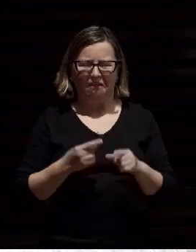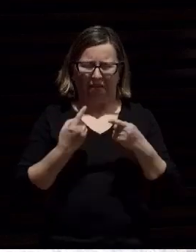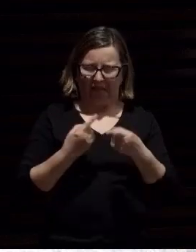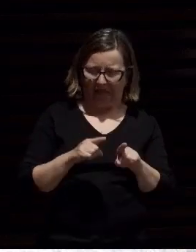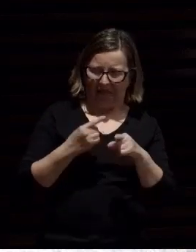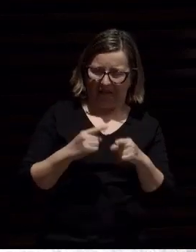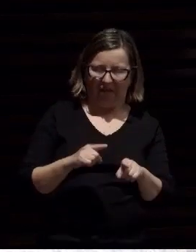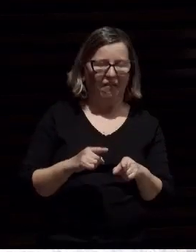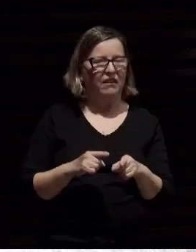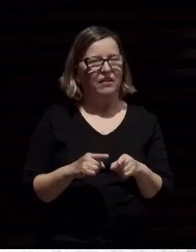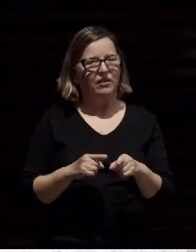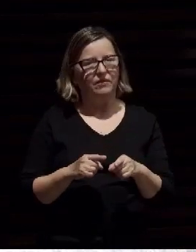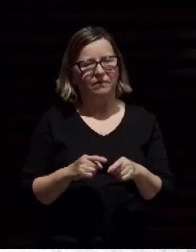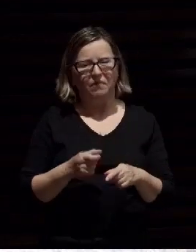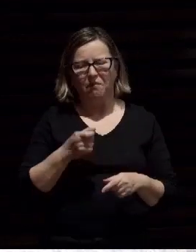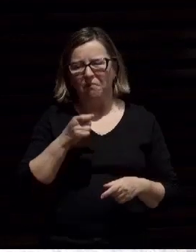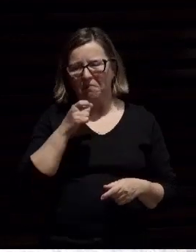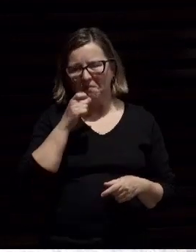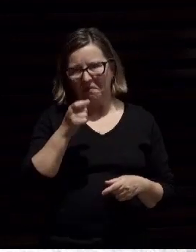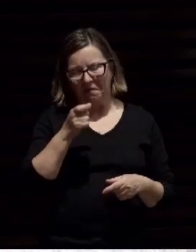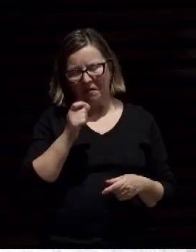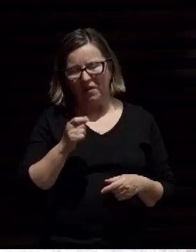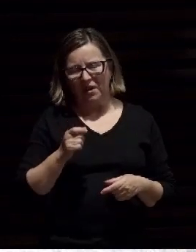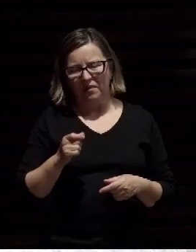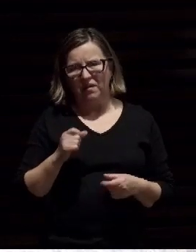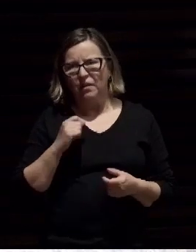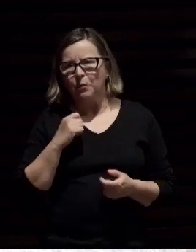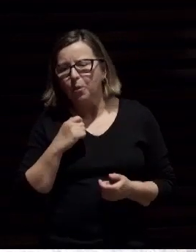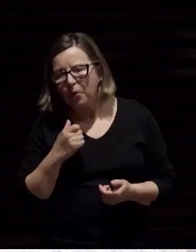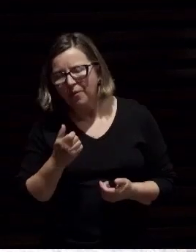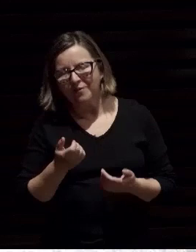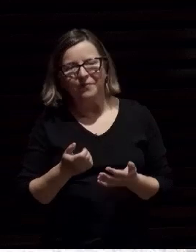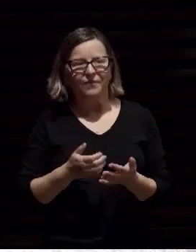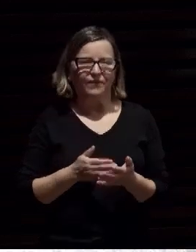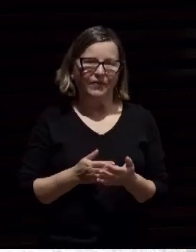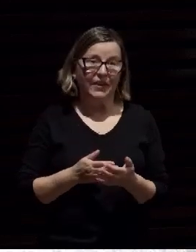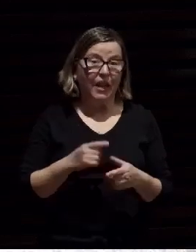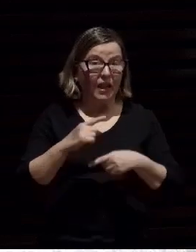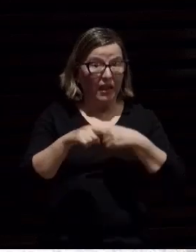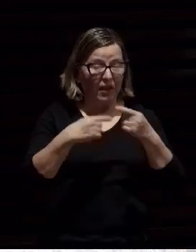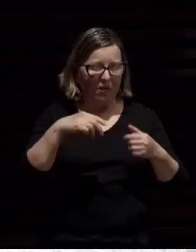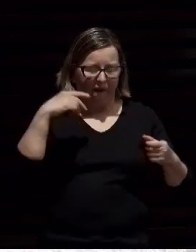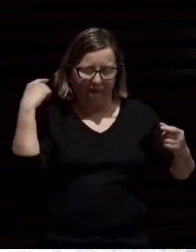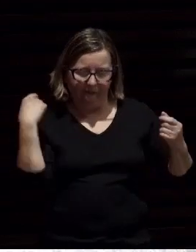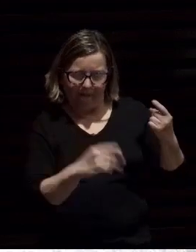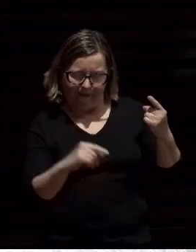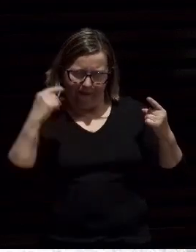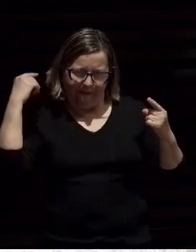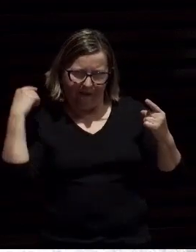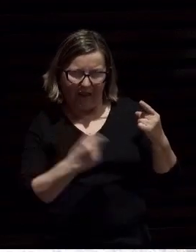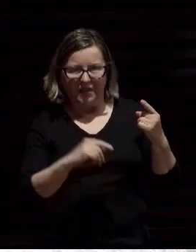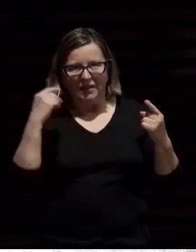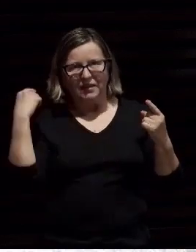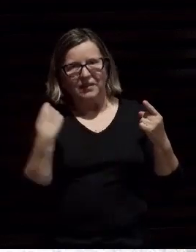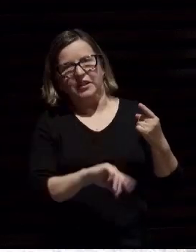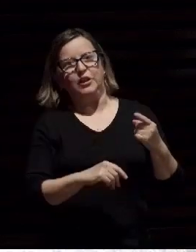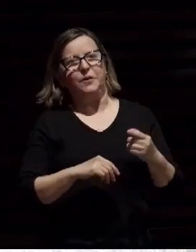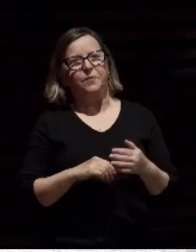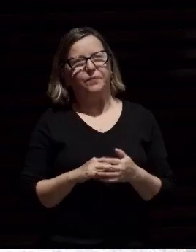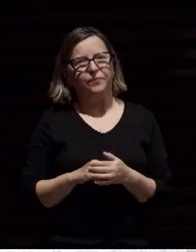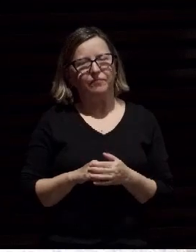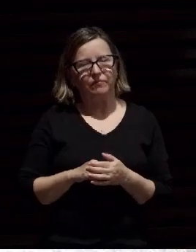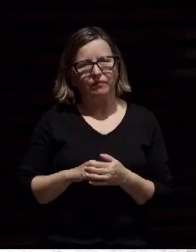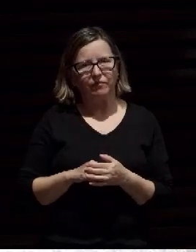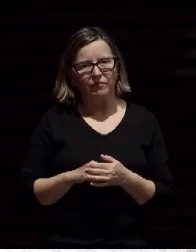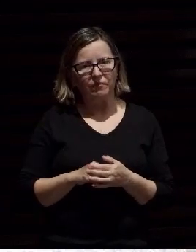ultrajado, cuspido, e depois de o açoitarem,